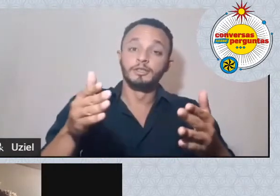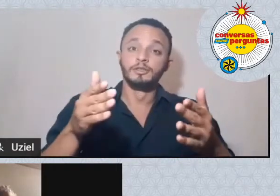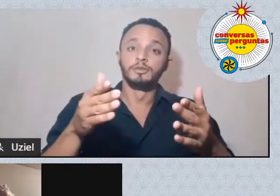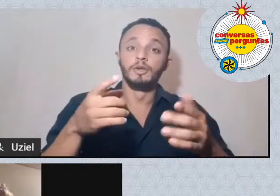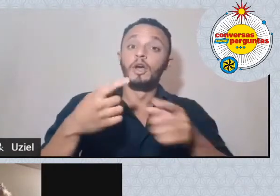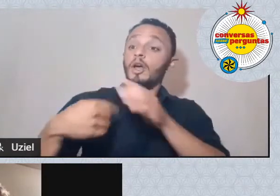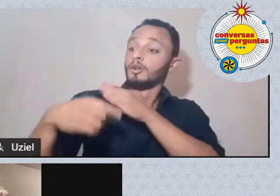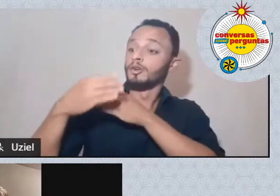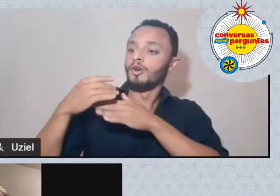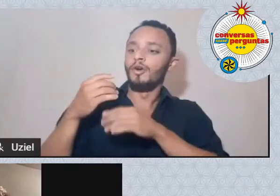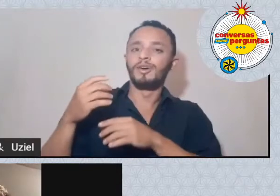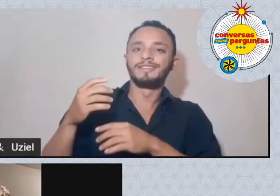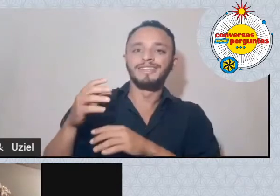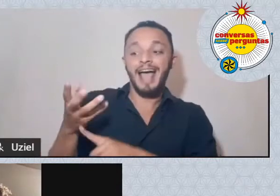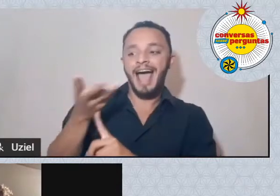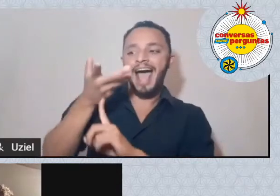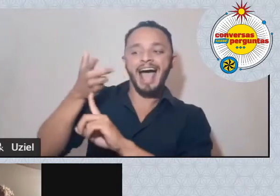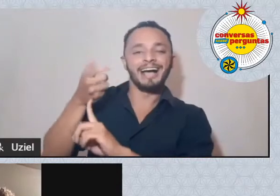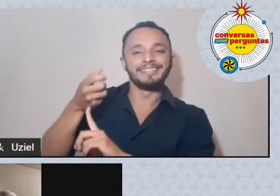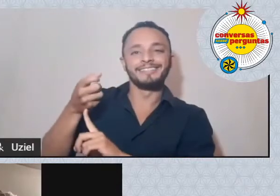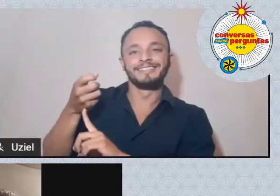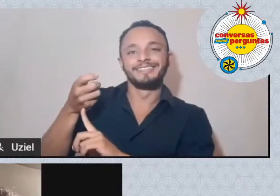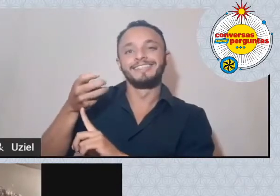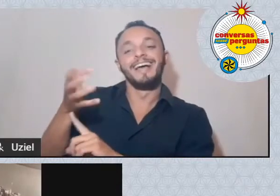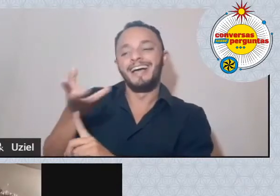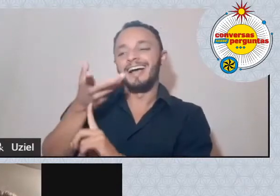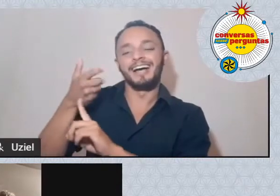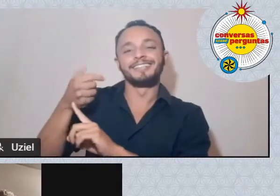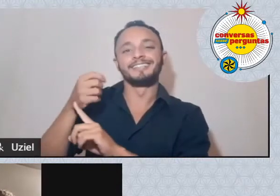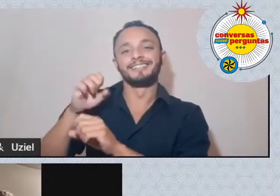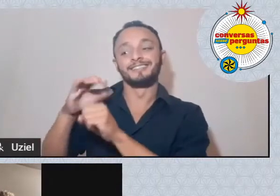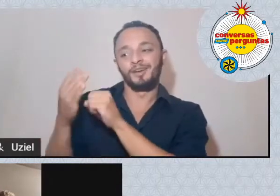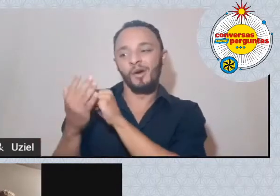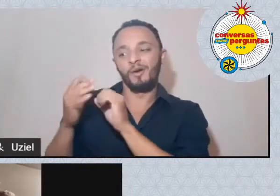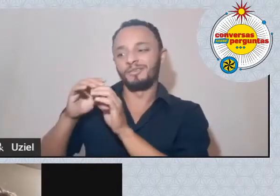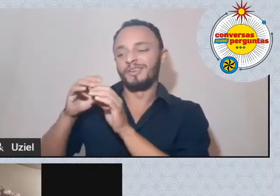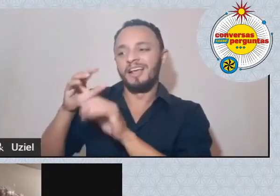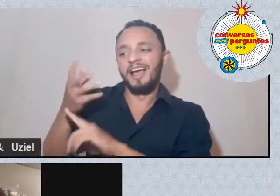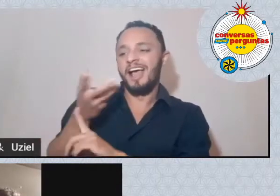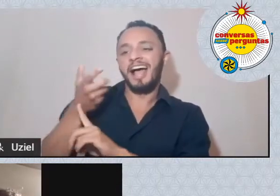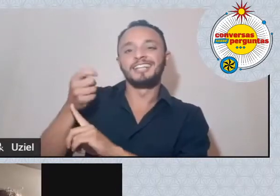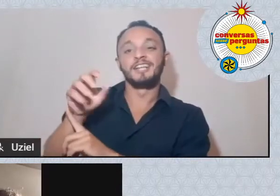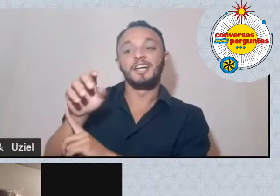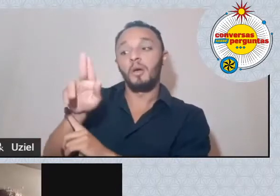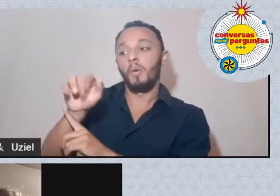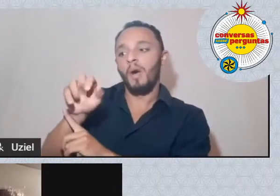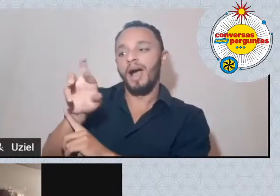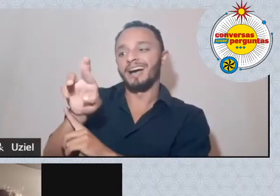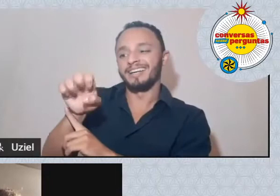da quarentena depois dessa conversa. Acho que a gente passou aqui pelo menos para o nível intermediário.